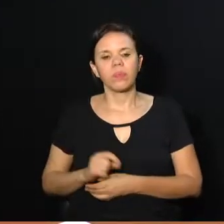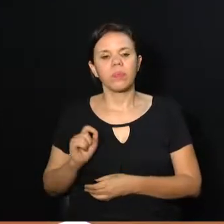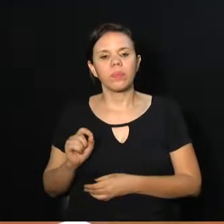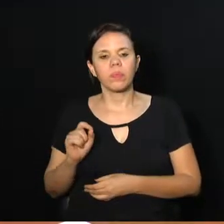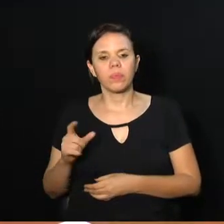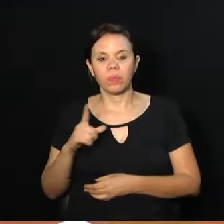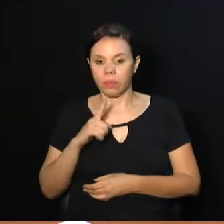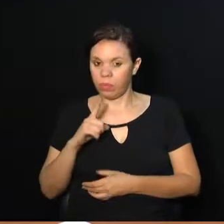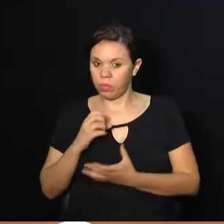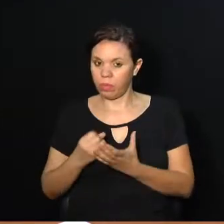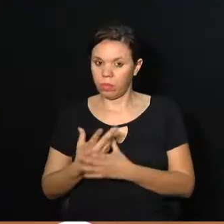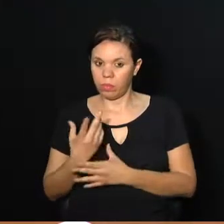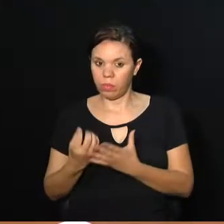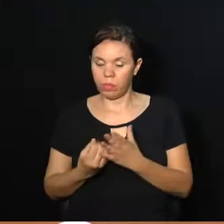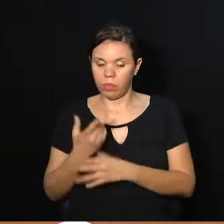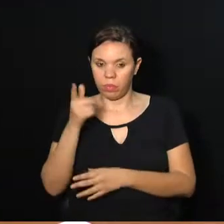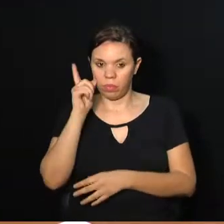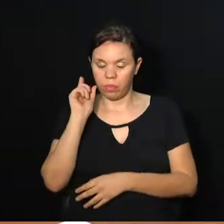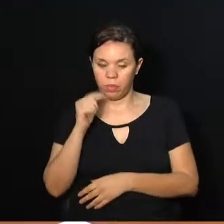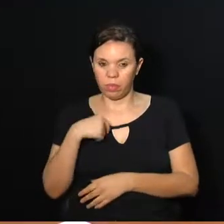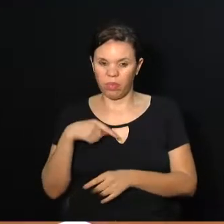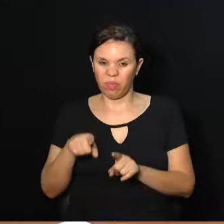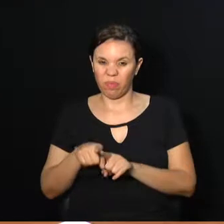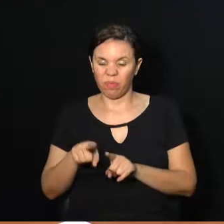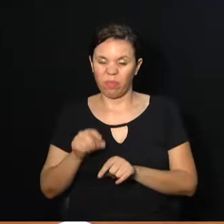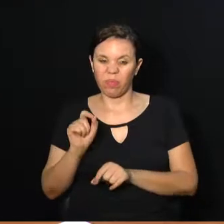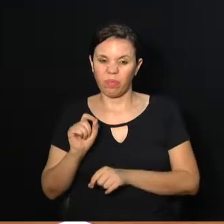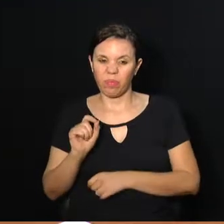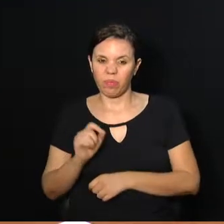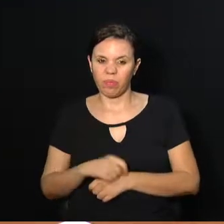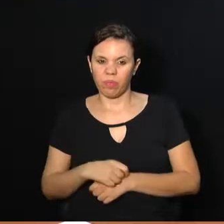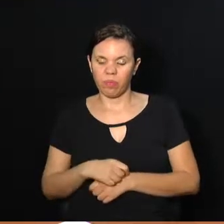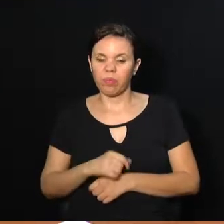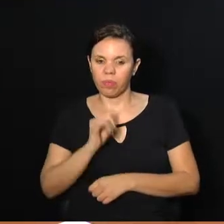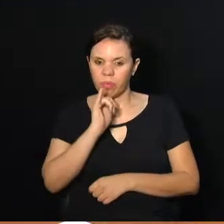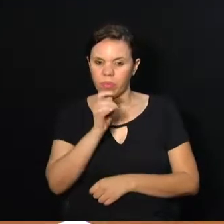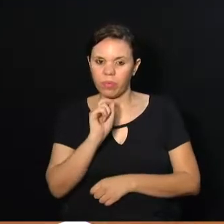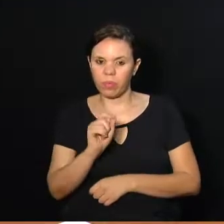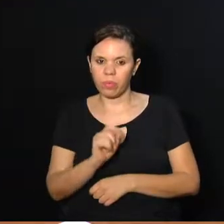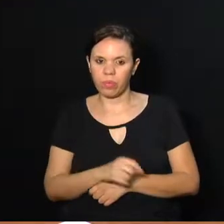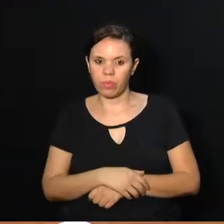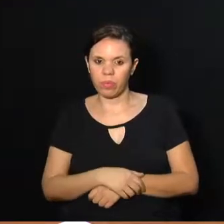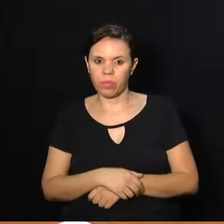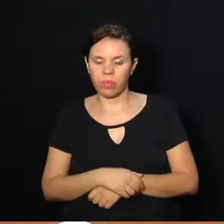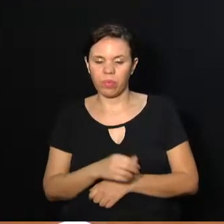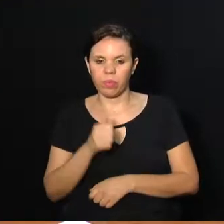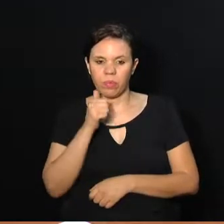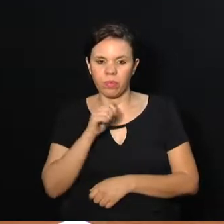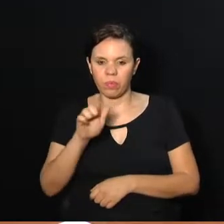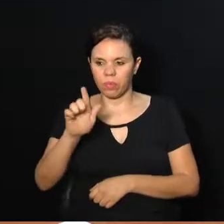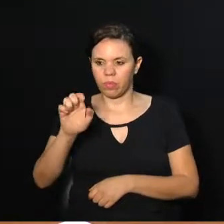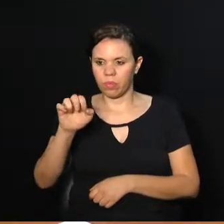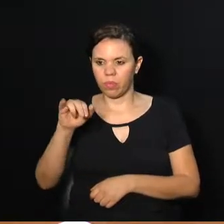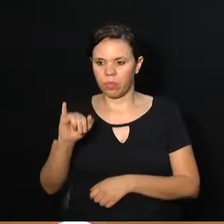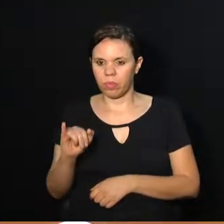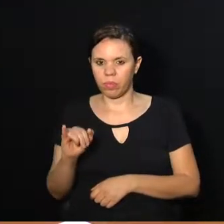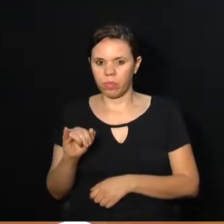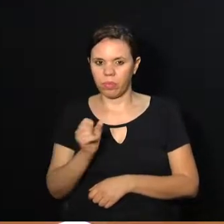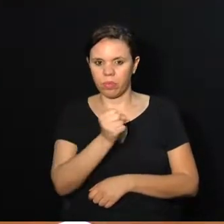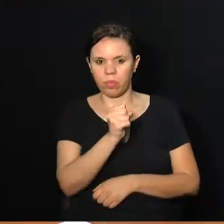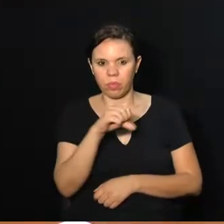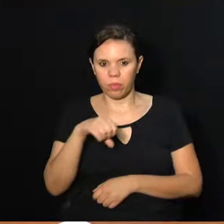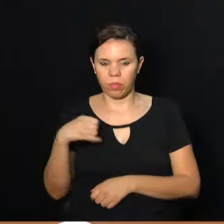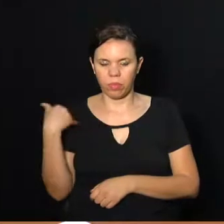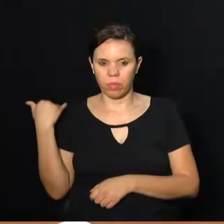tive uma situação ontem assim, muito delicada, que vale mencionar aqui, que a dona Geni, uma senhora de 89 anos,